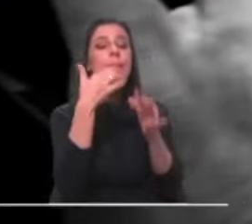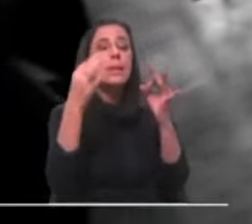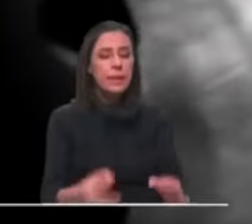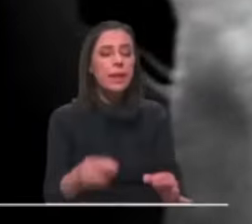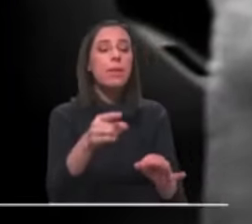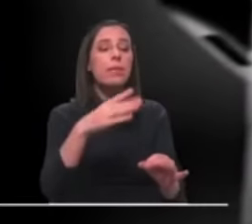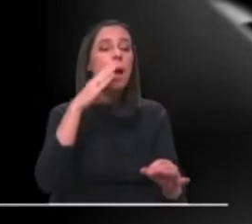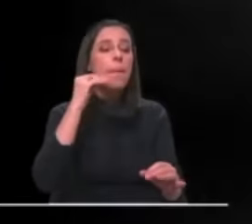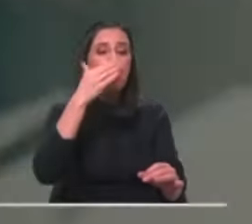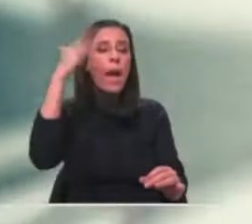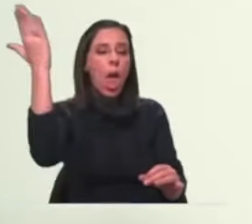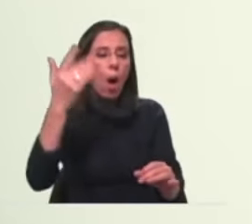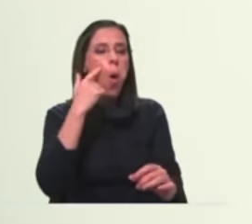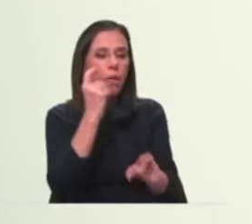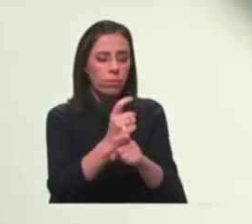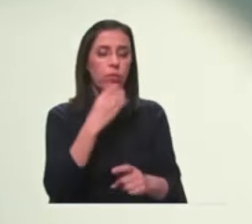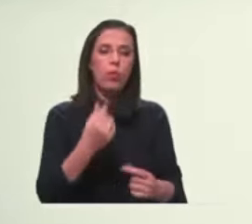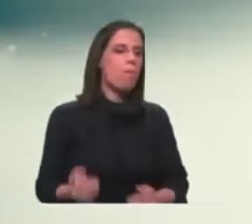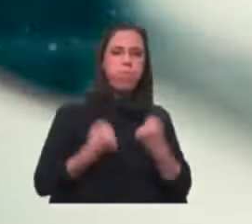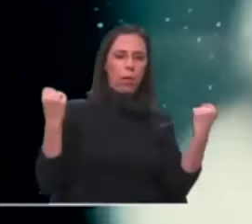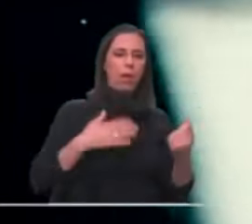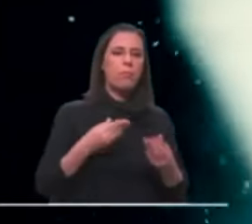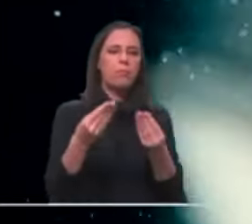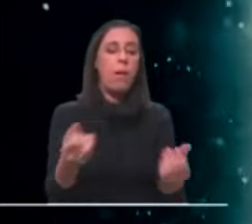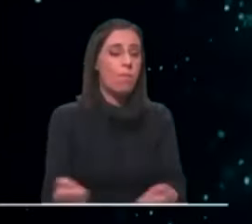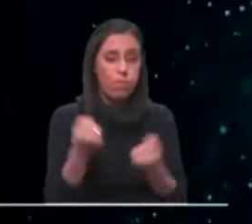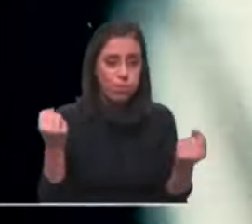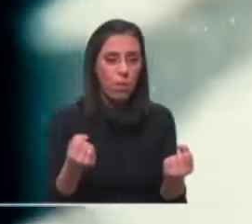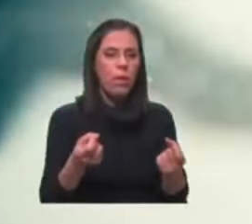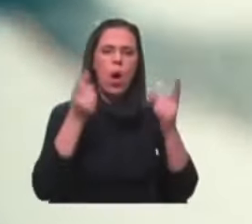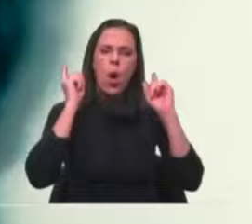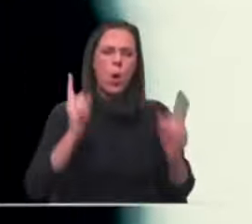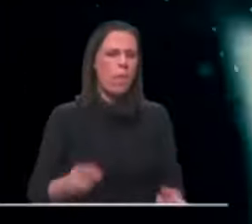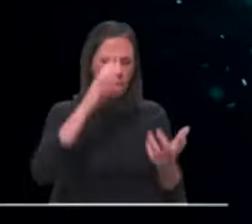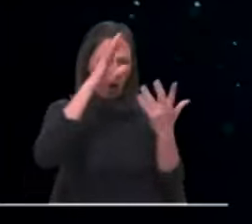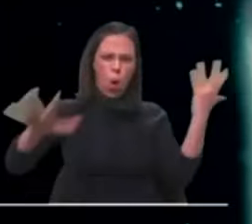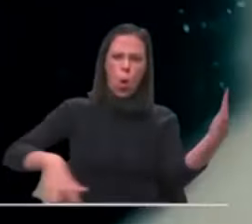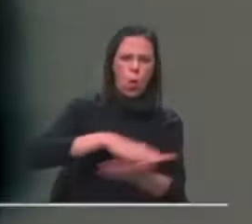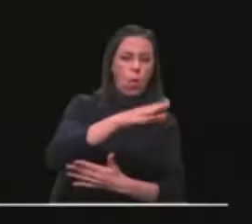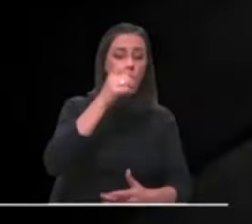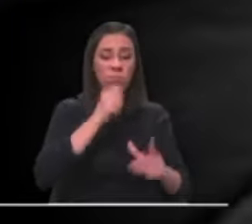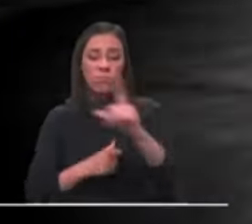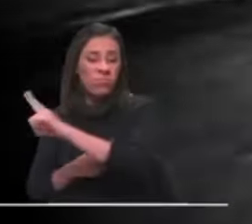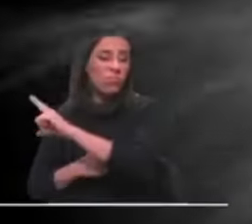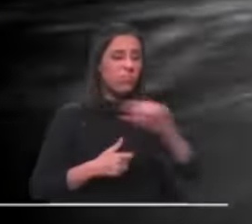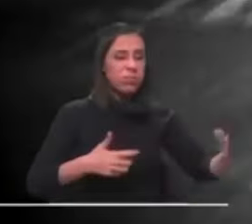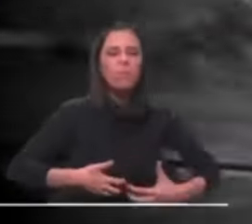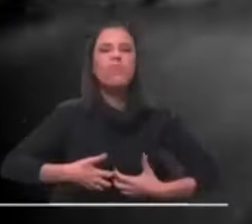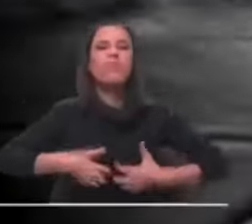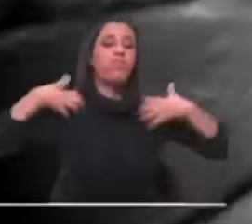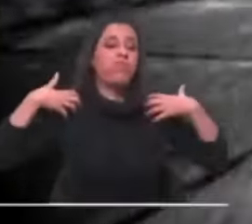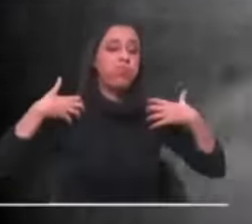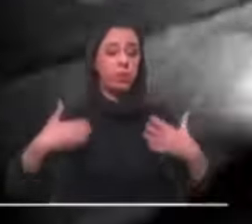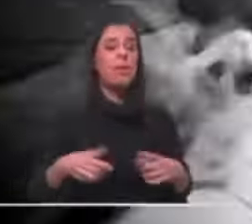de que ele é maior de idade. O jovem não aceita identificar-se e está instalada a confusão. O rapaz sai furioso do